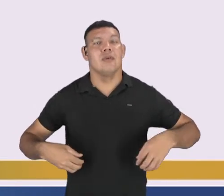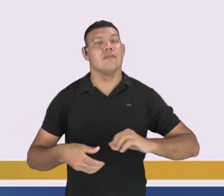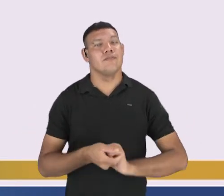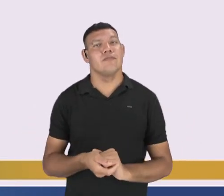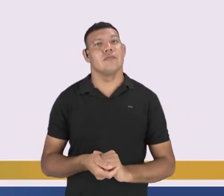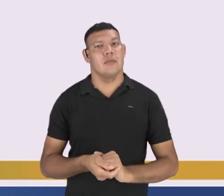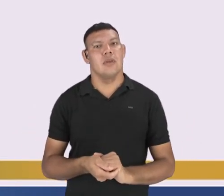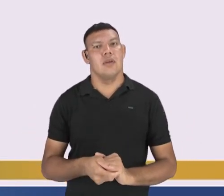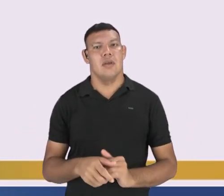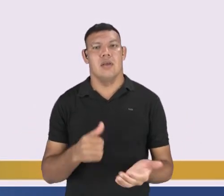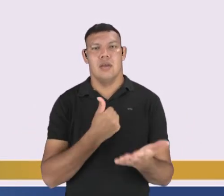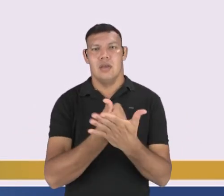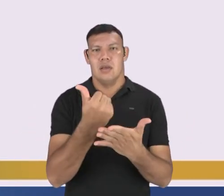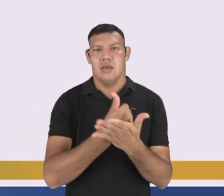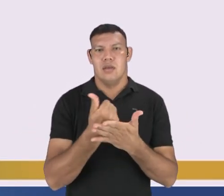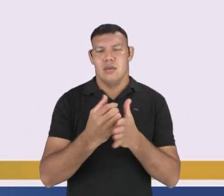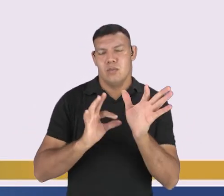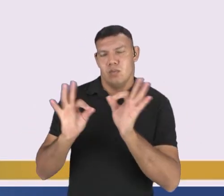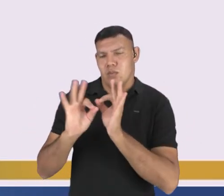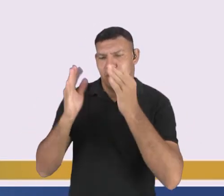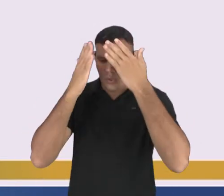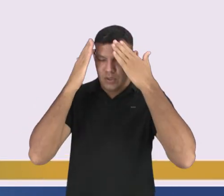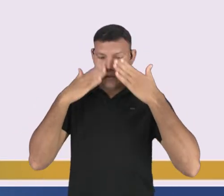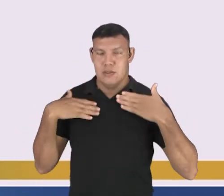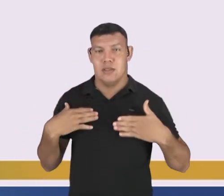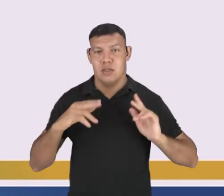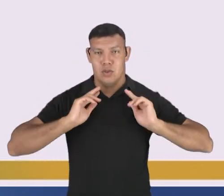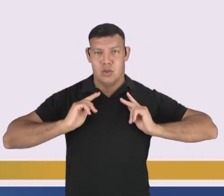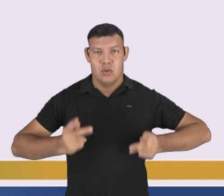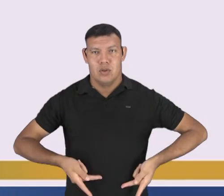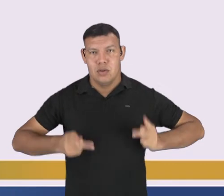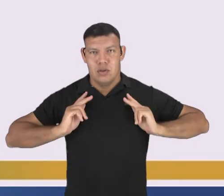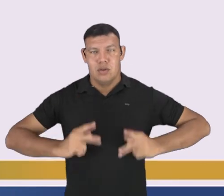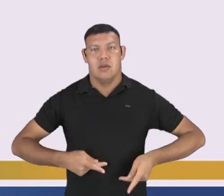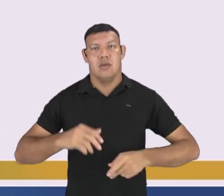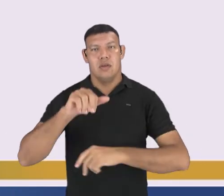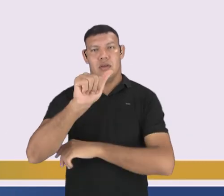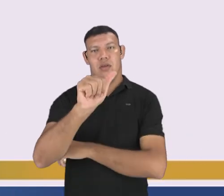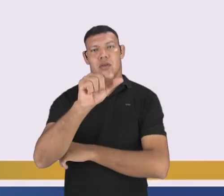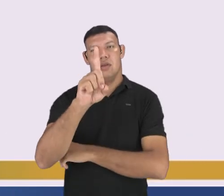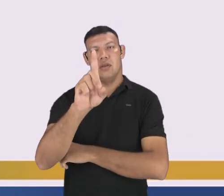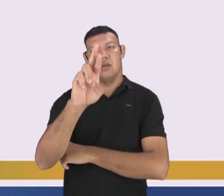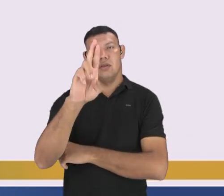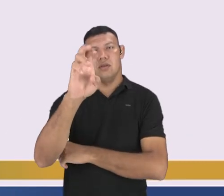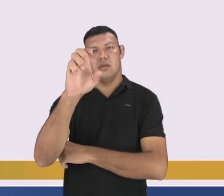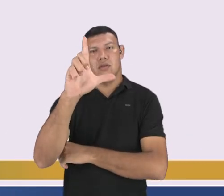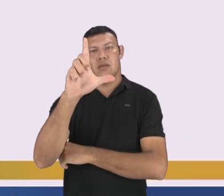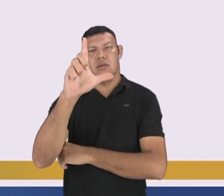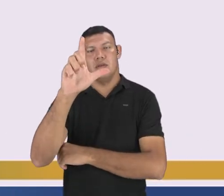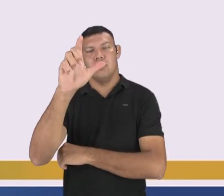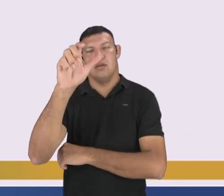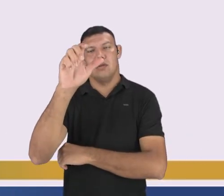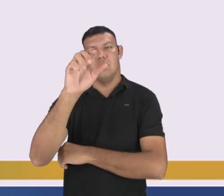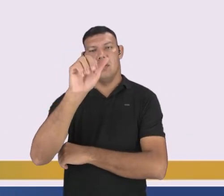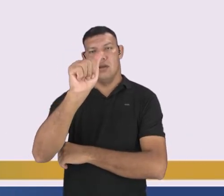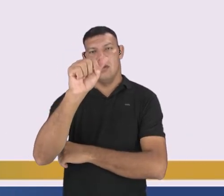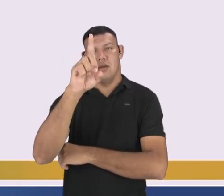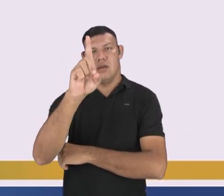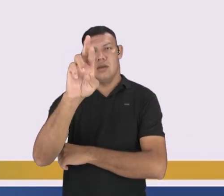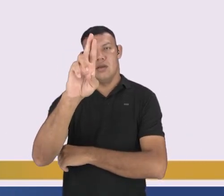ação. Né? Os efeitos da adrenalina no nosso corpo são a taquicardia, por exemplo, que é a aceleração do coração, o aumento